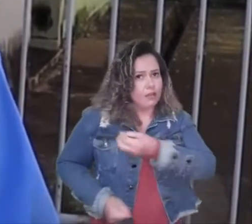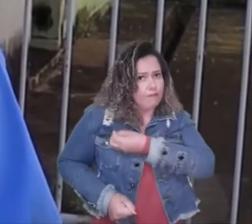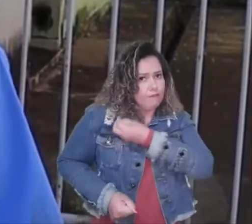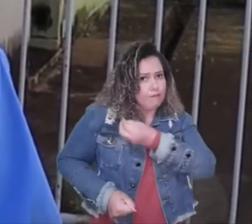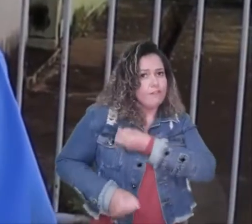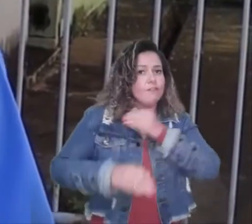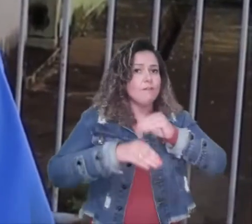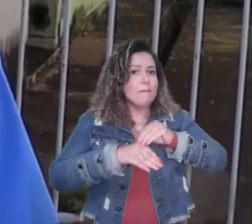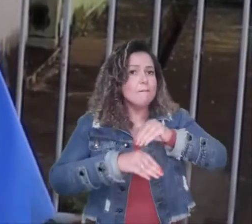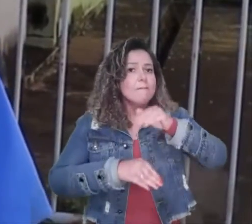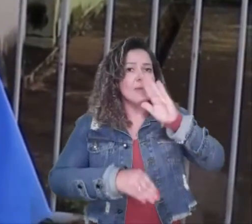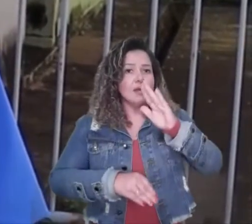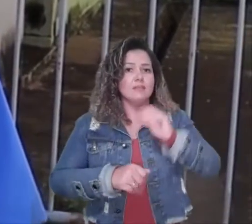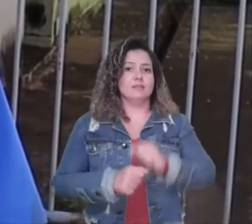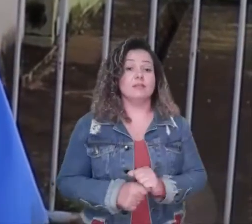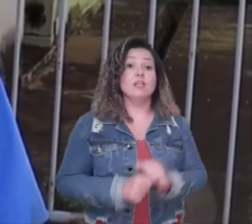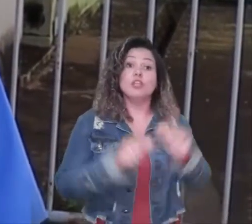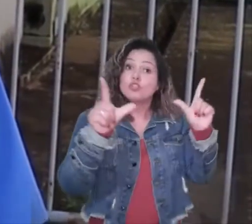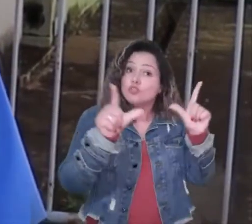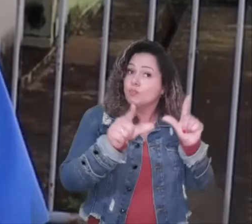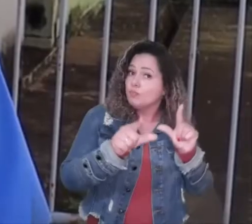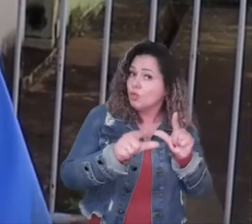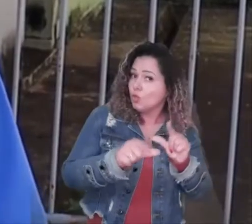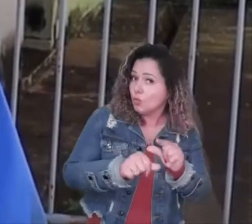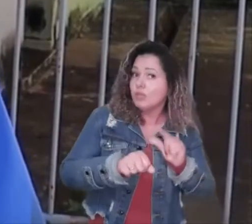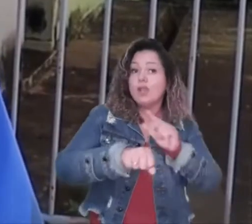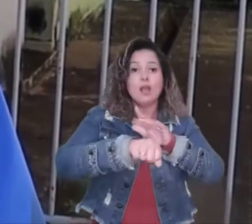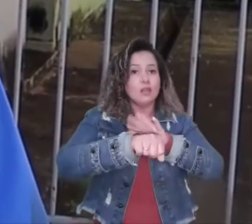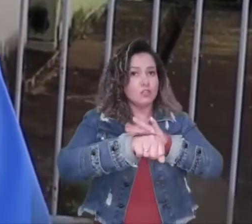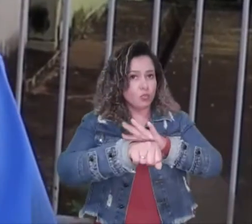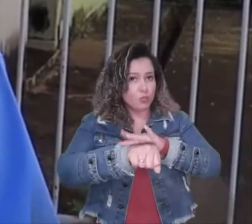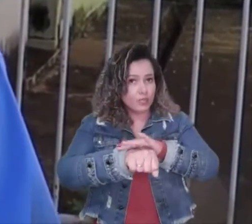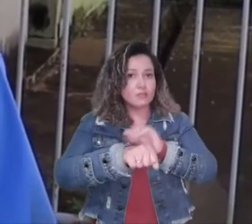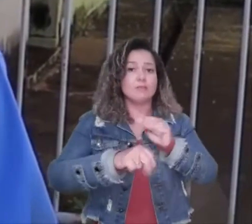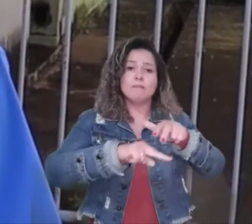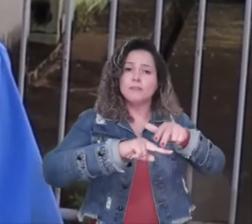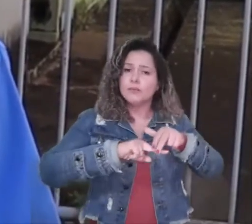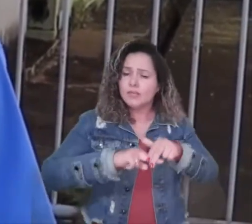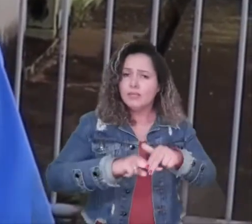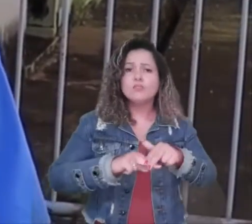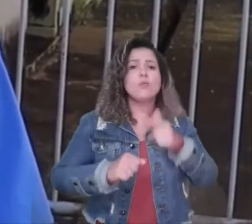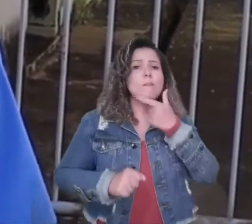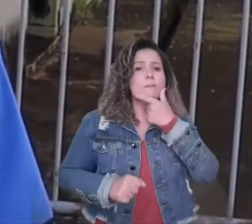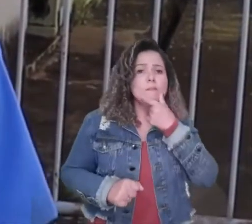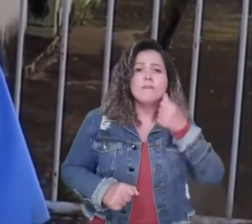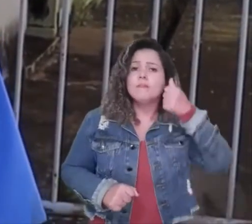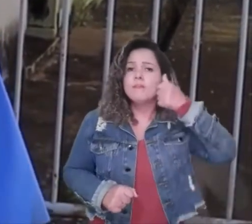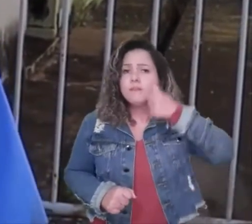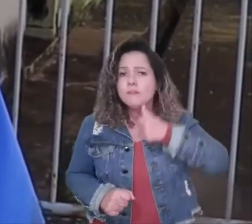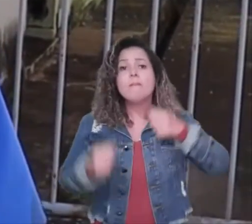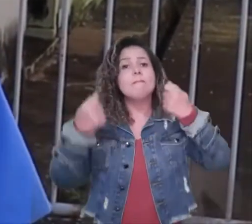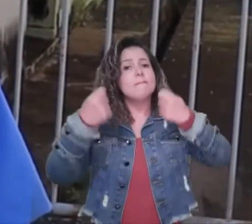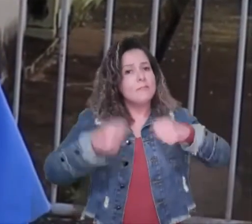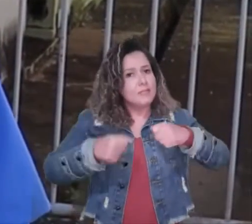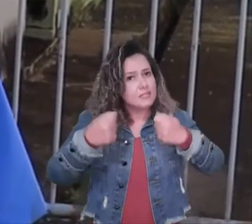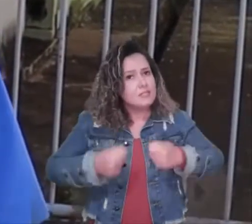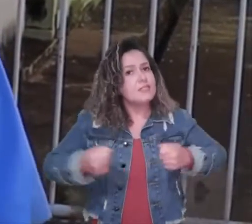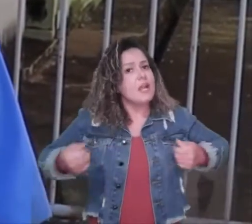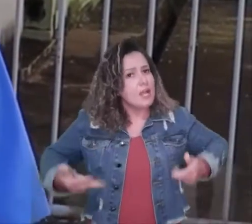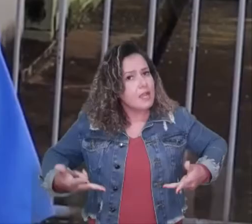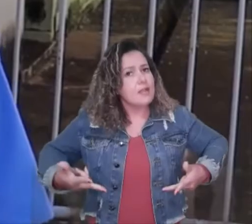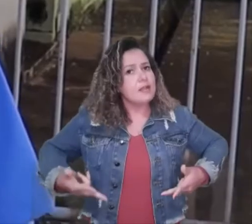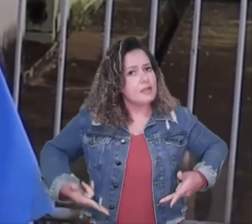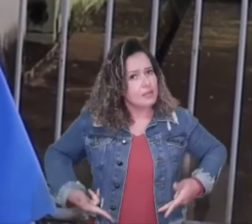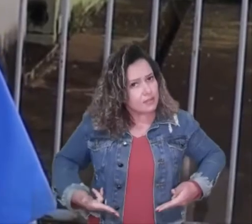vivem mais, porque a gente vai retirar a possibilidade de vários problemas. Então, tanto os machos quanto as